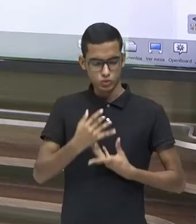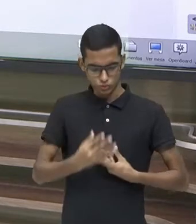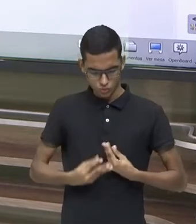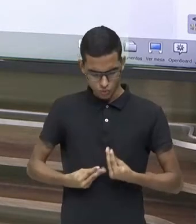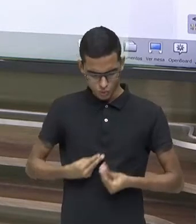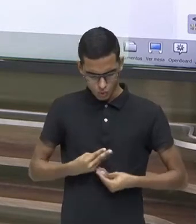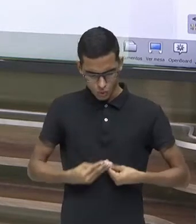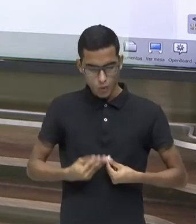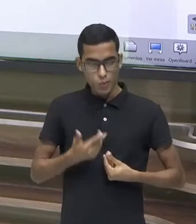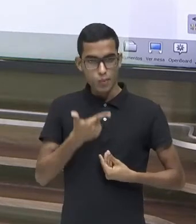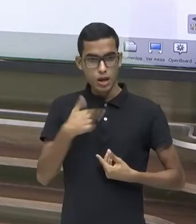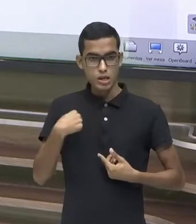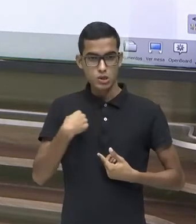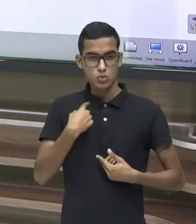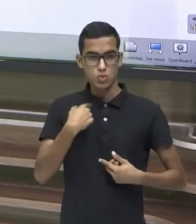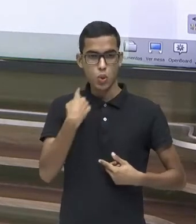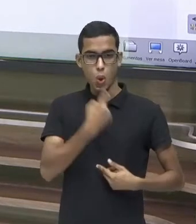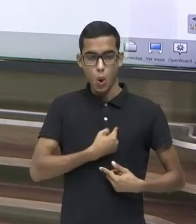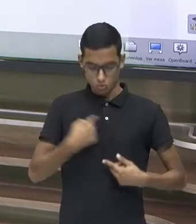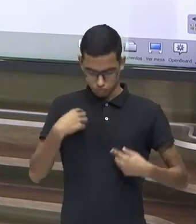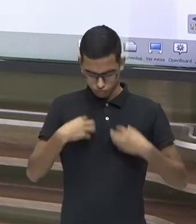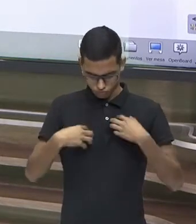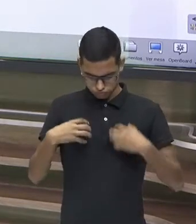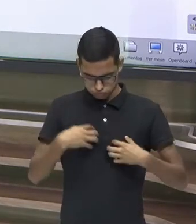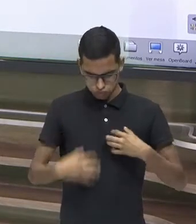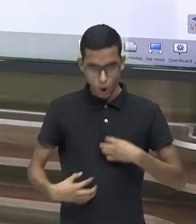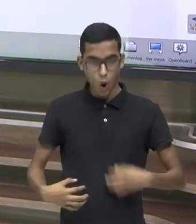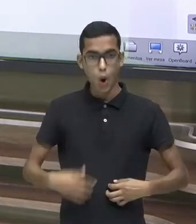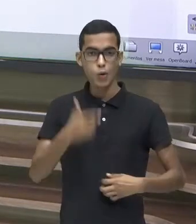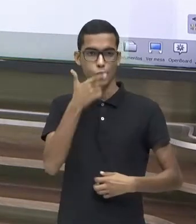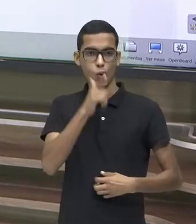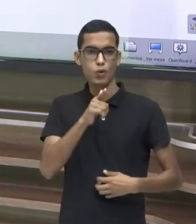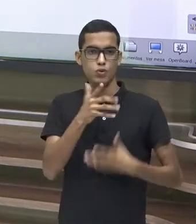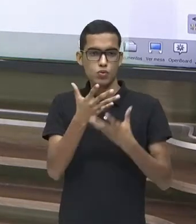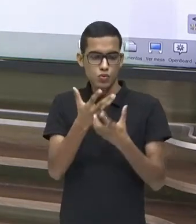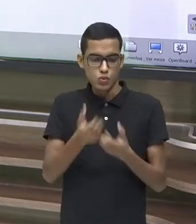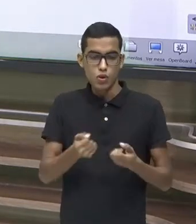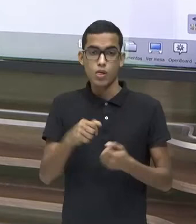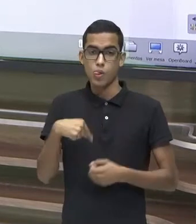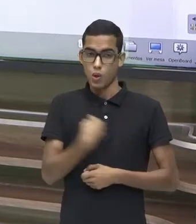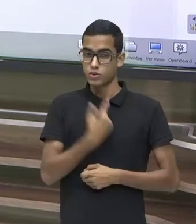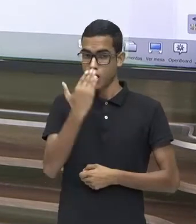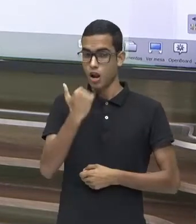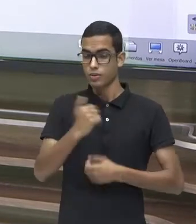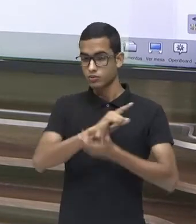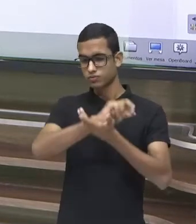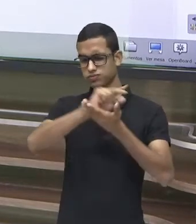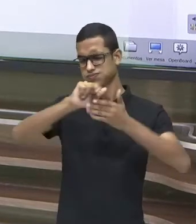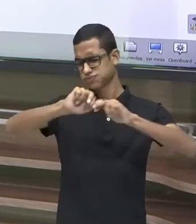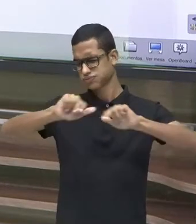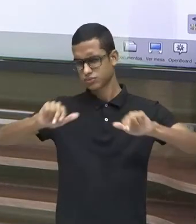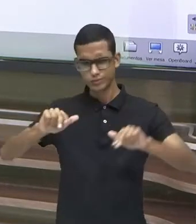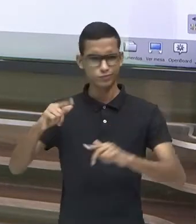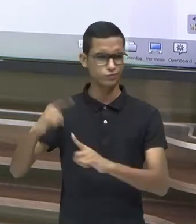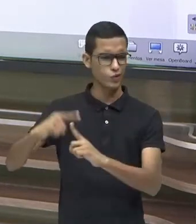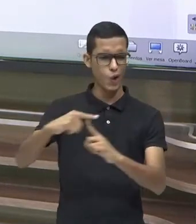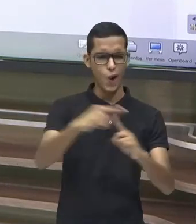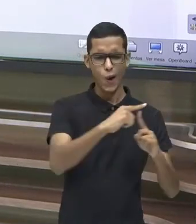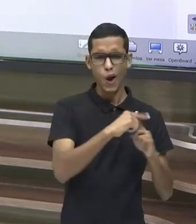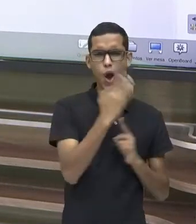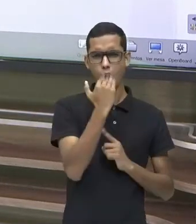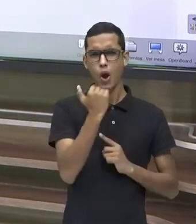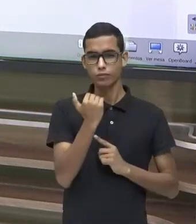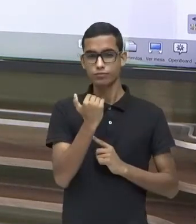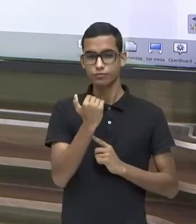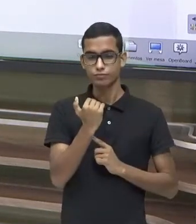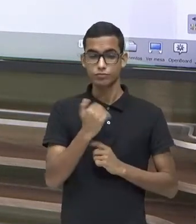esses nutrientes através da alimentação. E a nossa alimentação é bastante variada, né? A gente se alimenta de diversos tipos de alimentos.